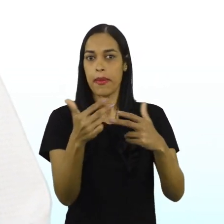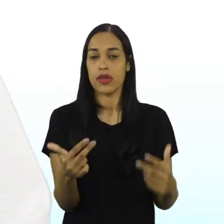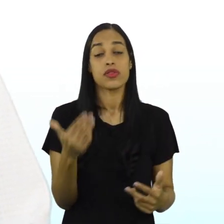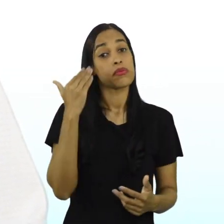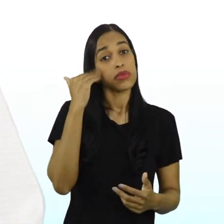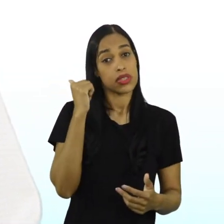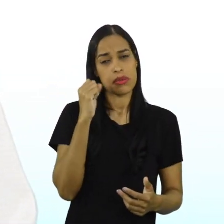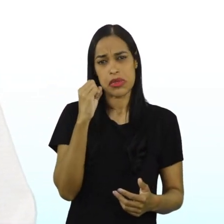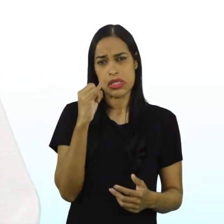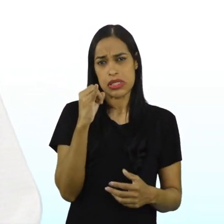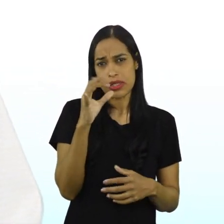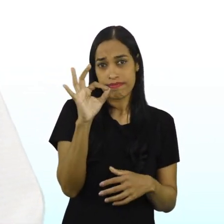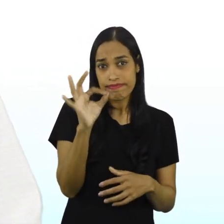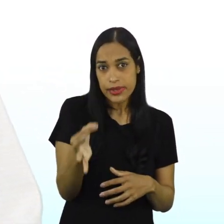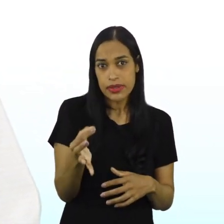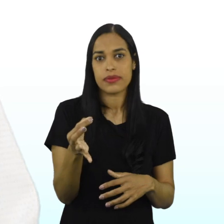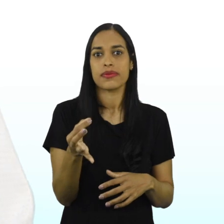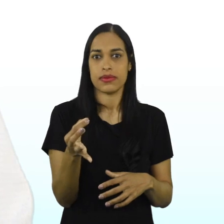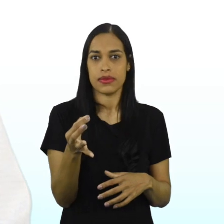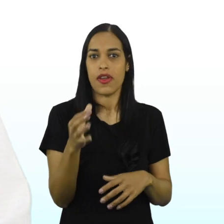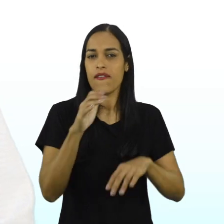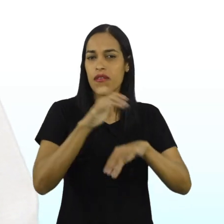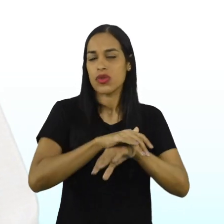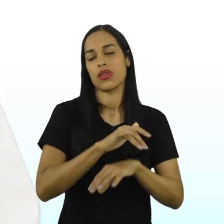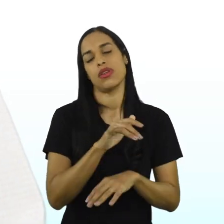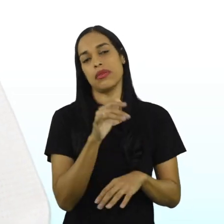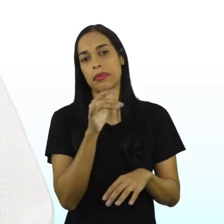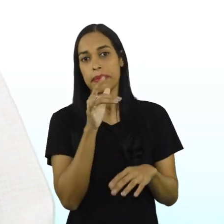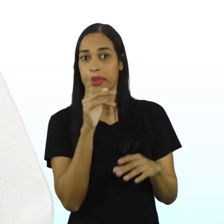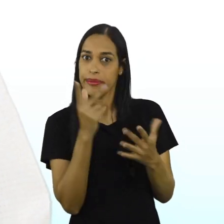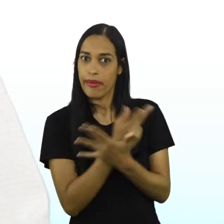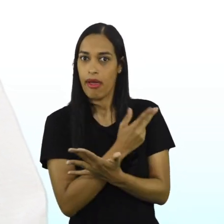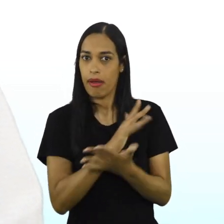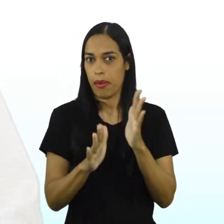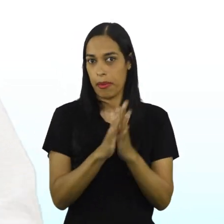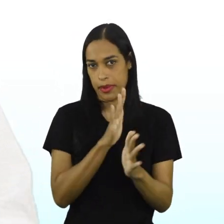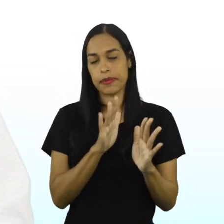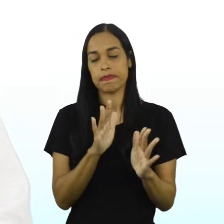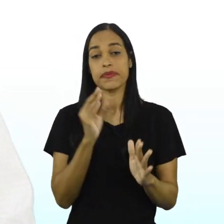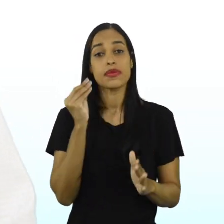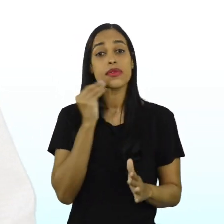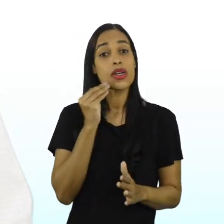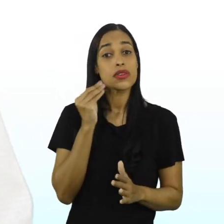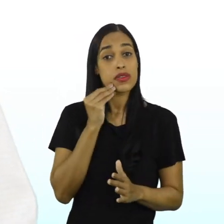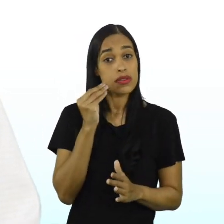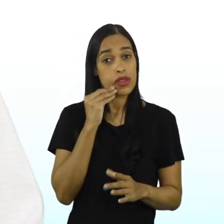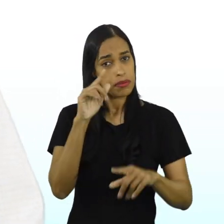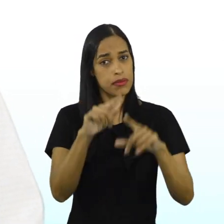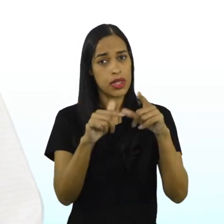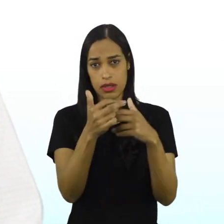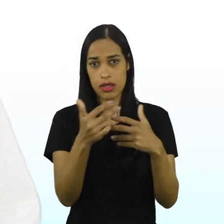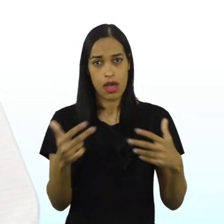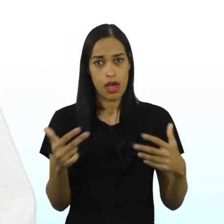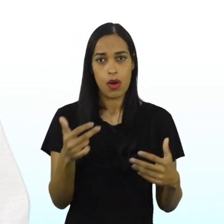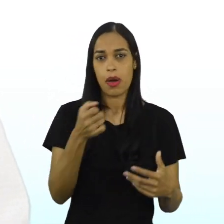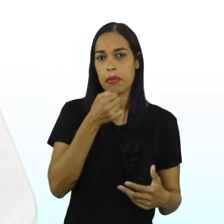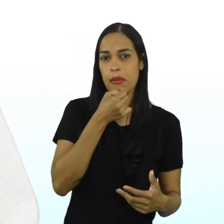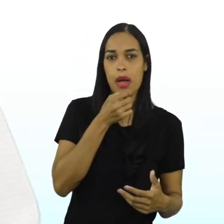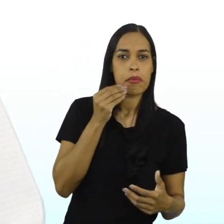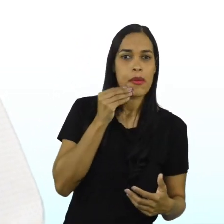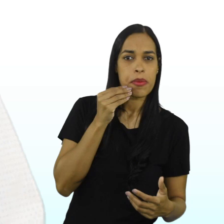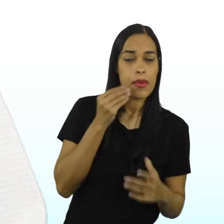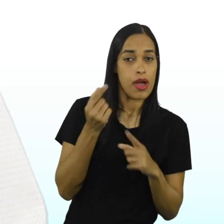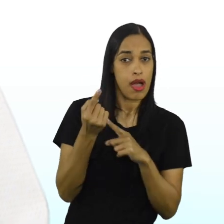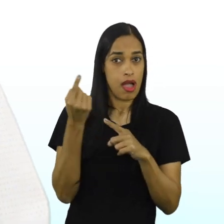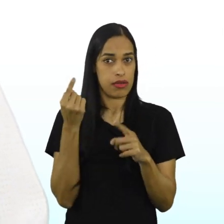para saber se estão funcionando. Para na hora do show não dar nada errado. Então, aquele teste que ele faz, não é?